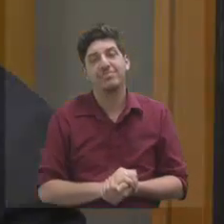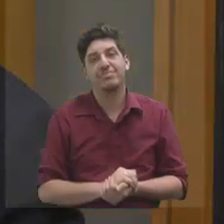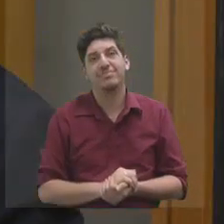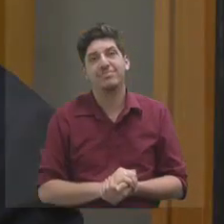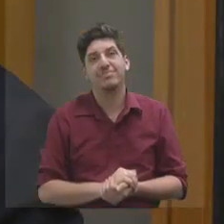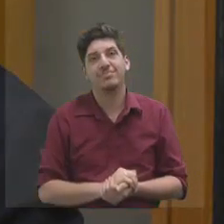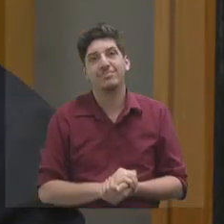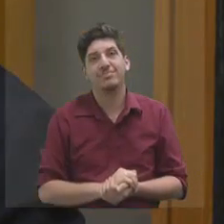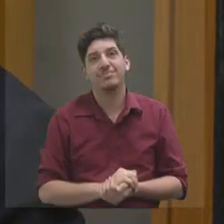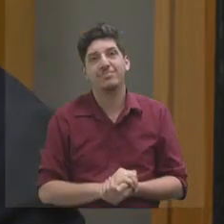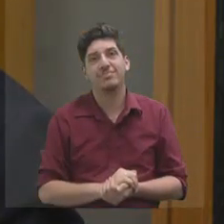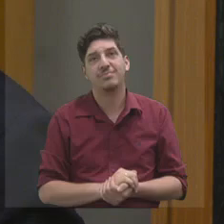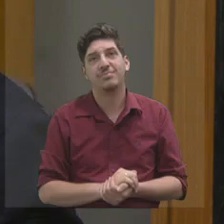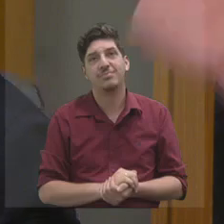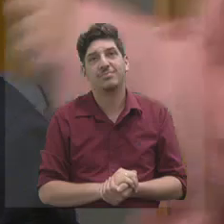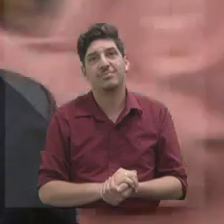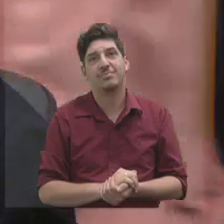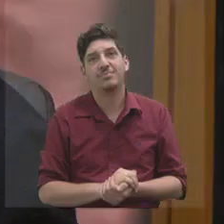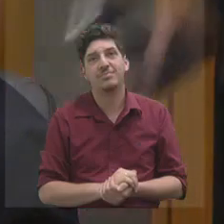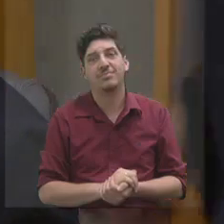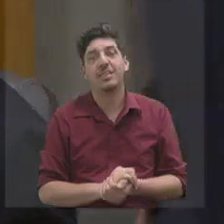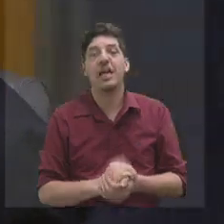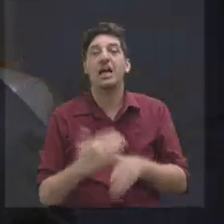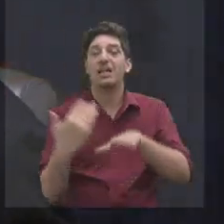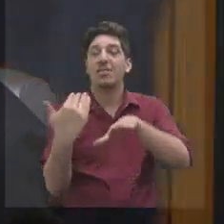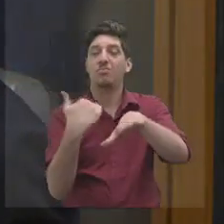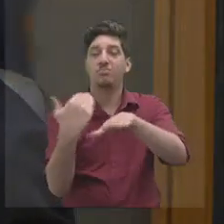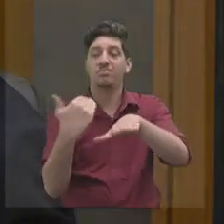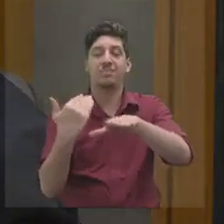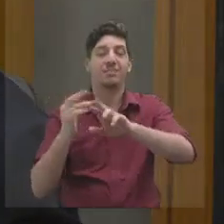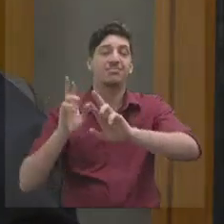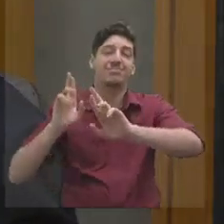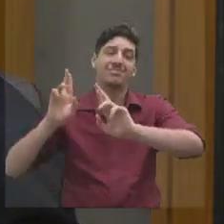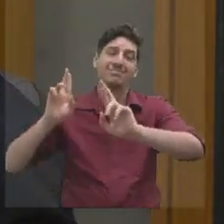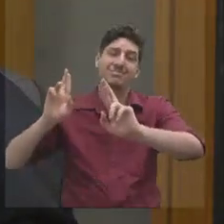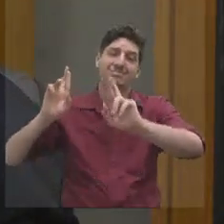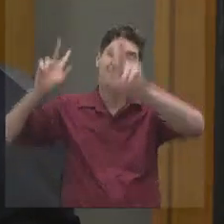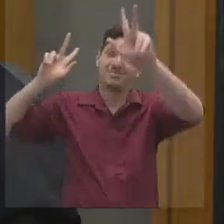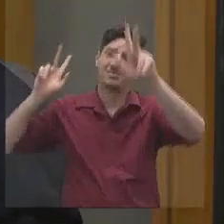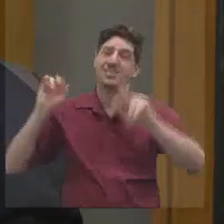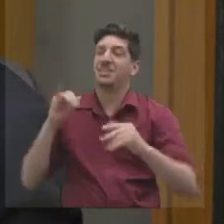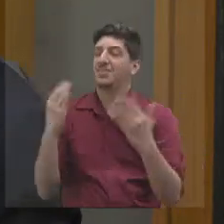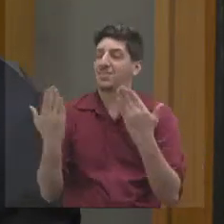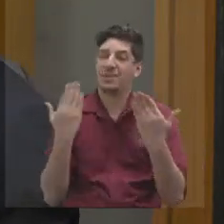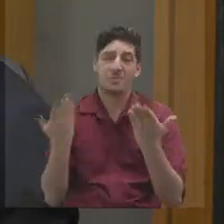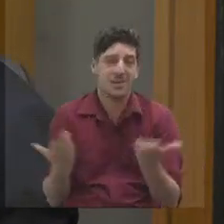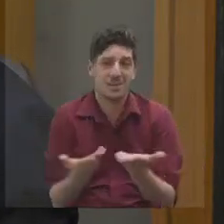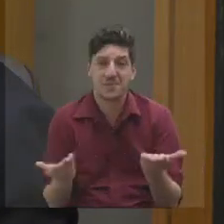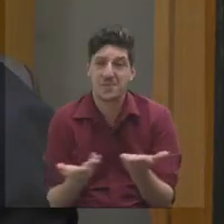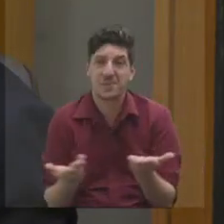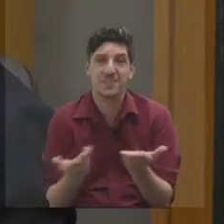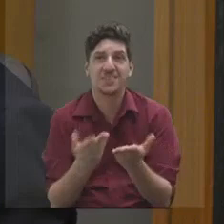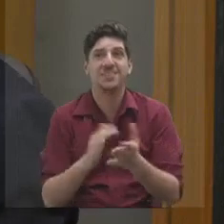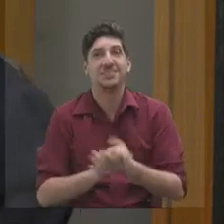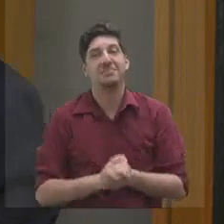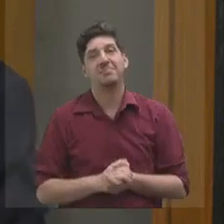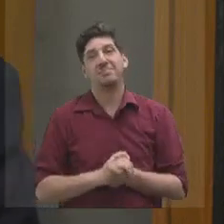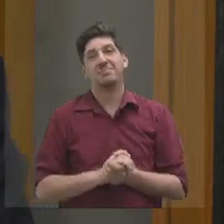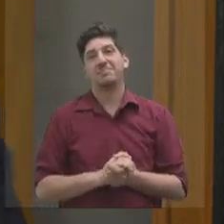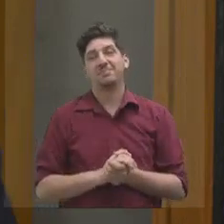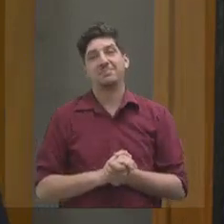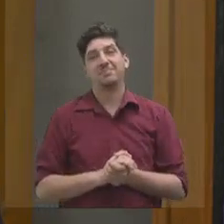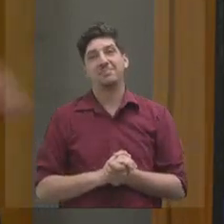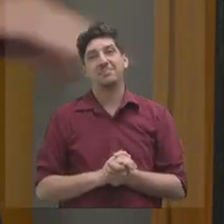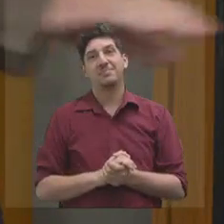com um tráfego totalmente diferente a quem do atual né Nós